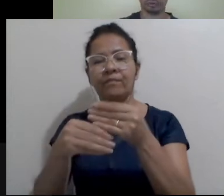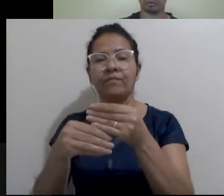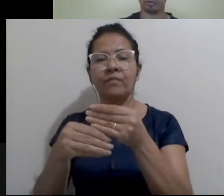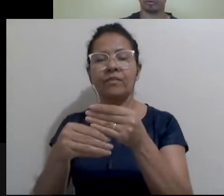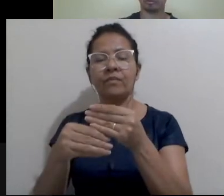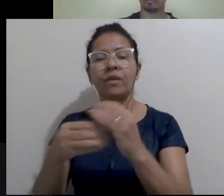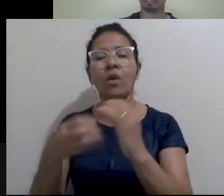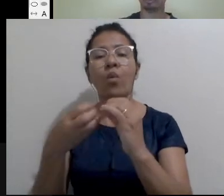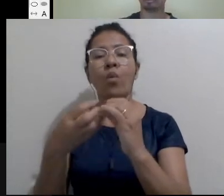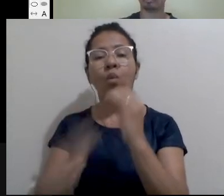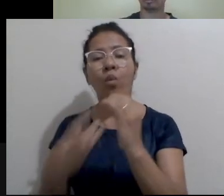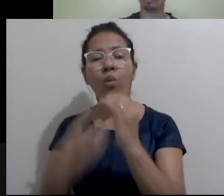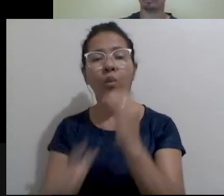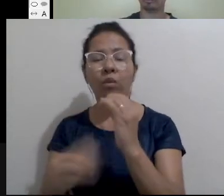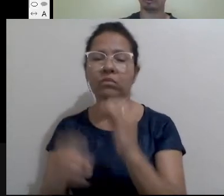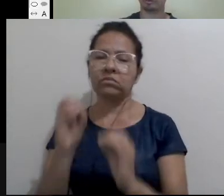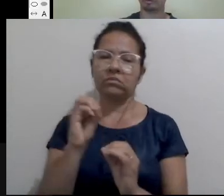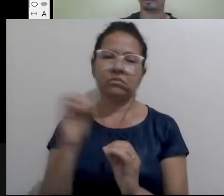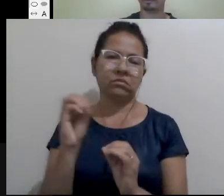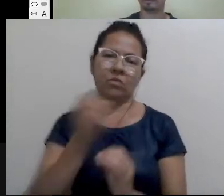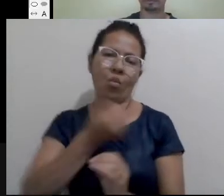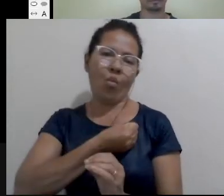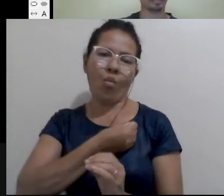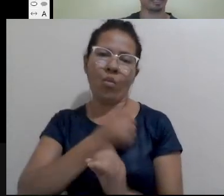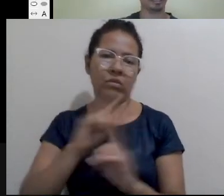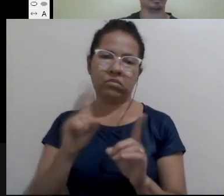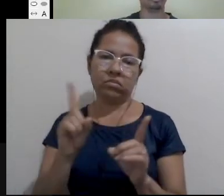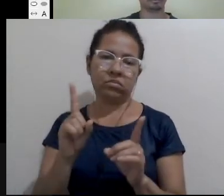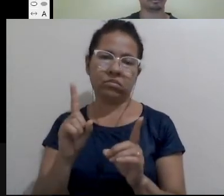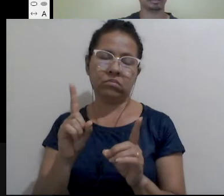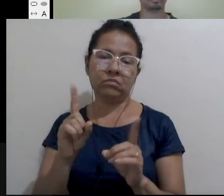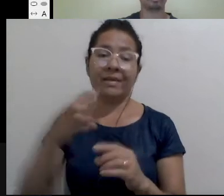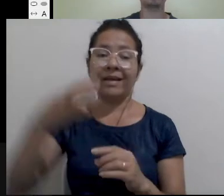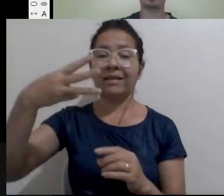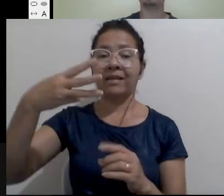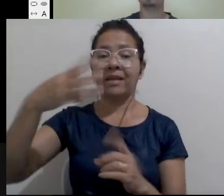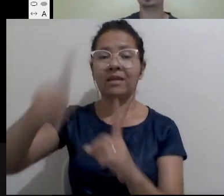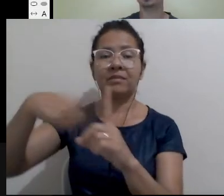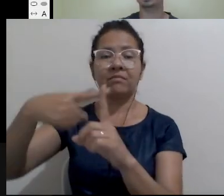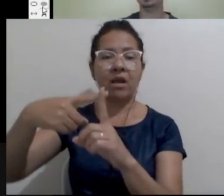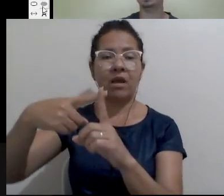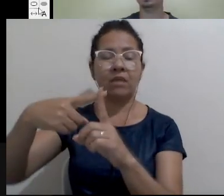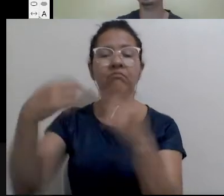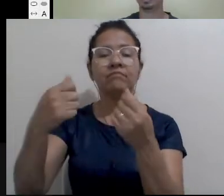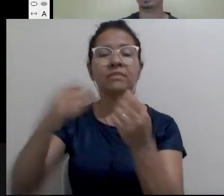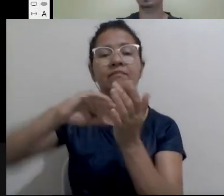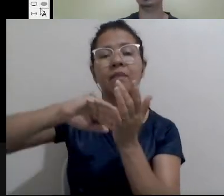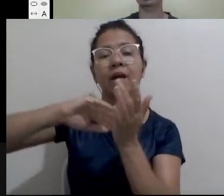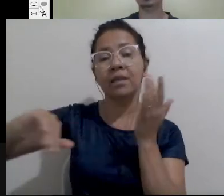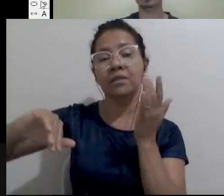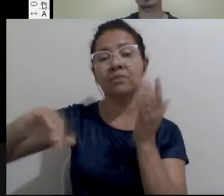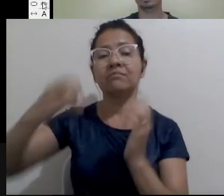0, como a gente está observando aqui, pessoal, ó. Ele está no estado de oxidação 3+, ou seja, a gente tem que